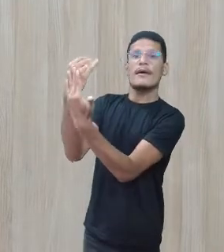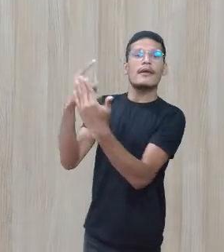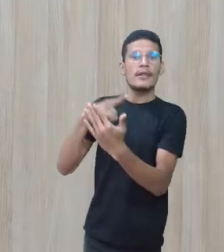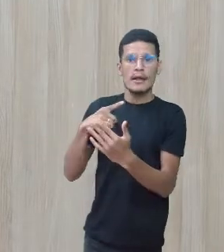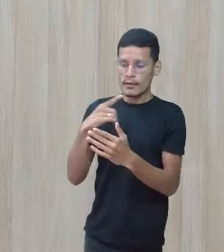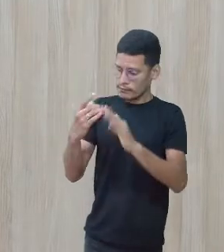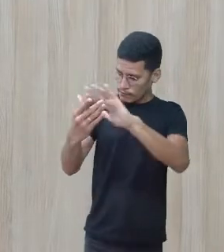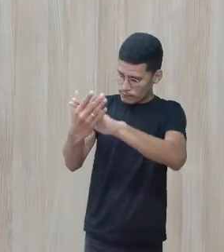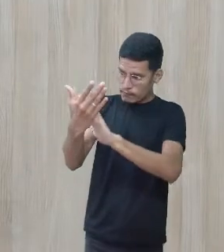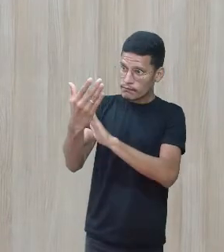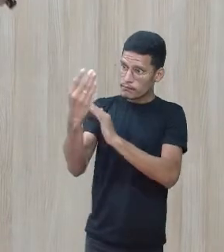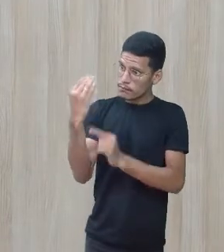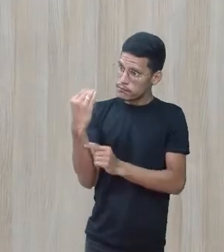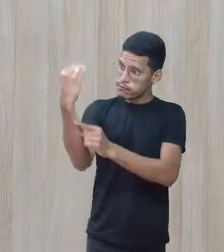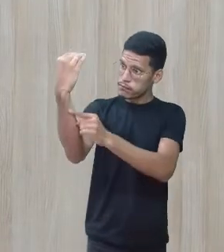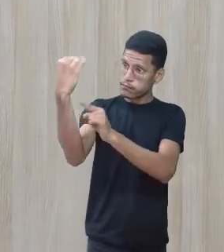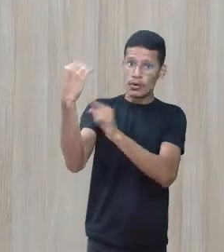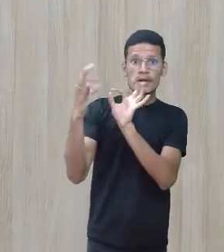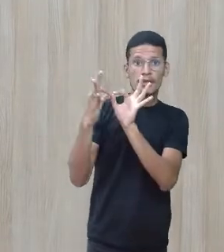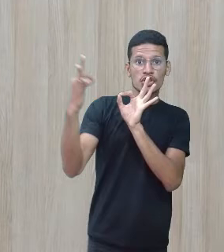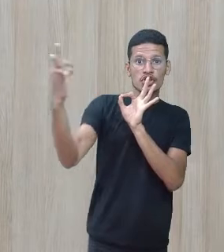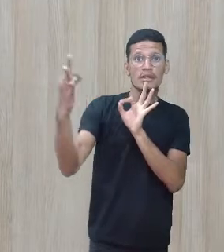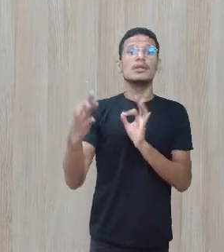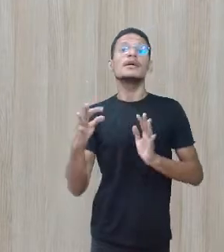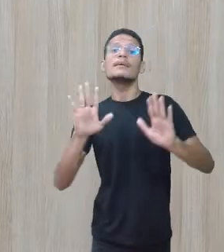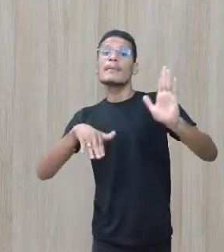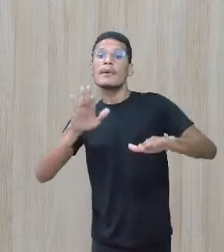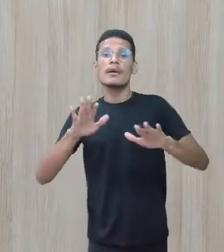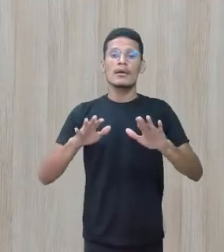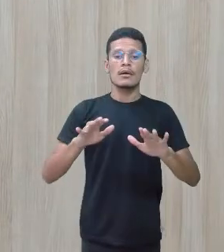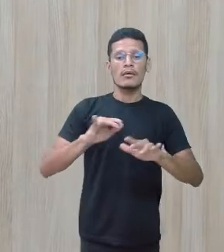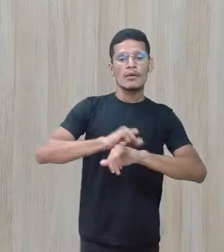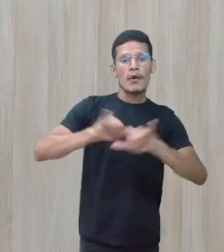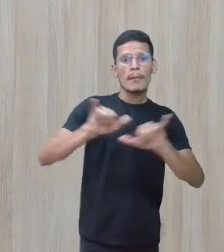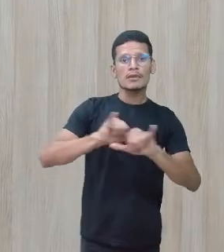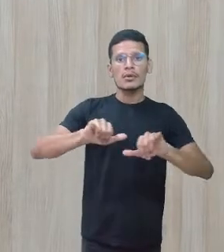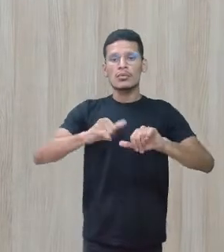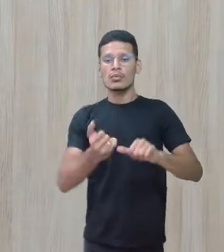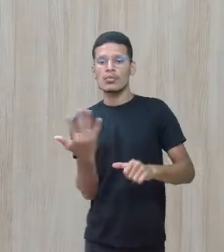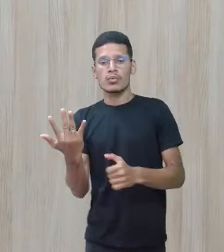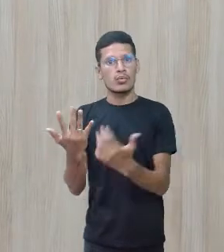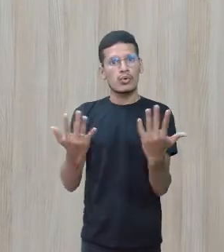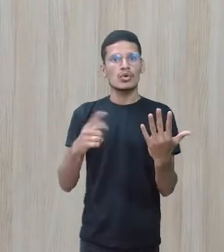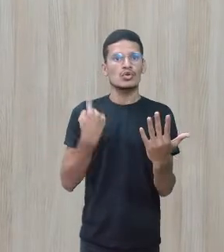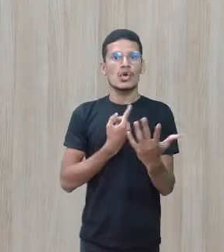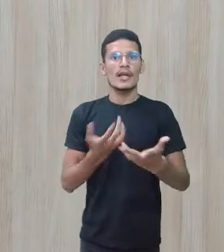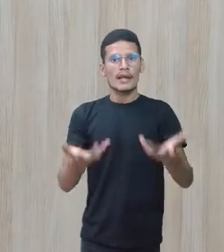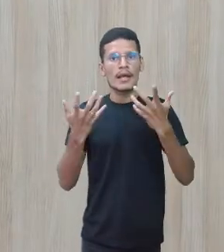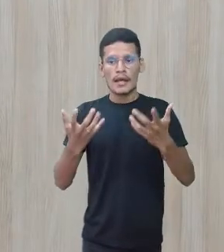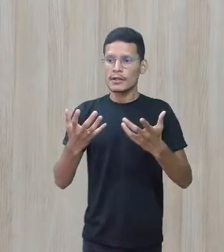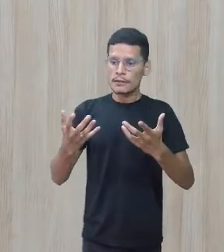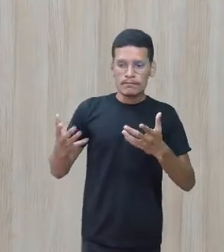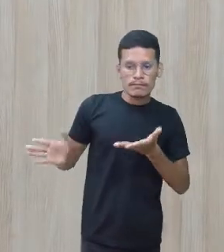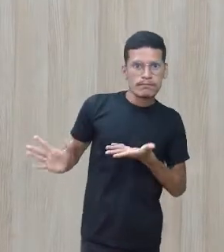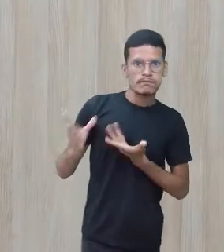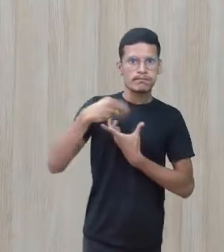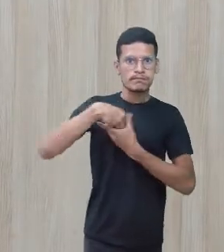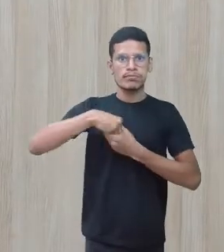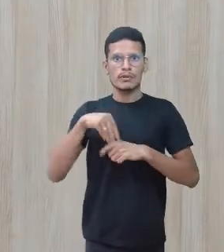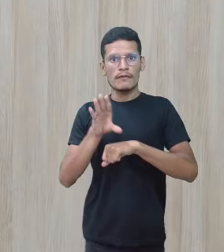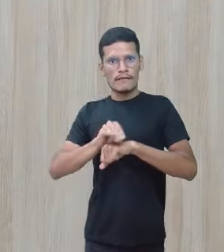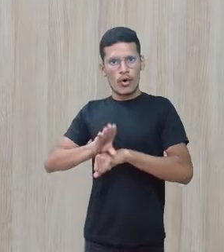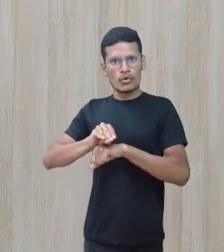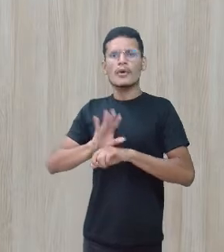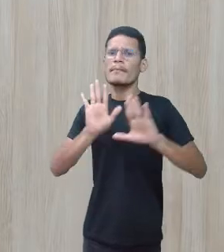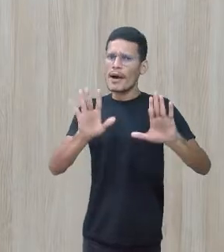distante, dependendo da quantidade de pessoas ou de informações que a gente quer captar naquele momento. Será que essa noção de estar